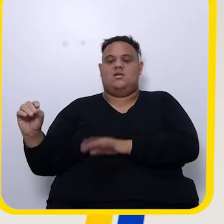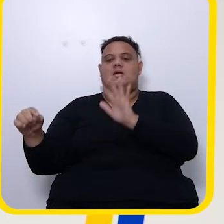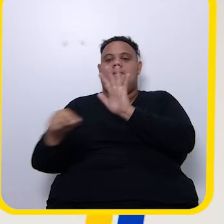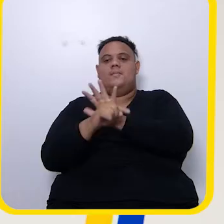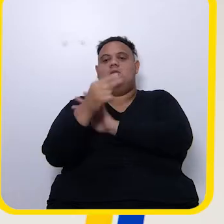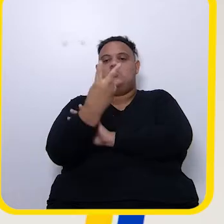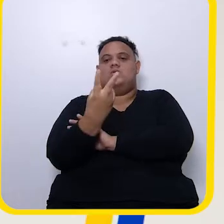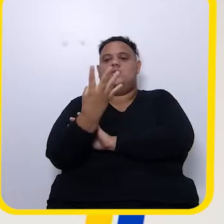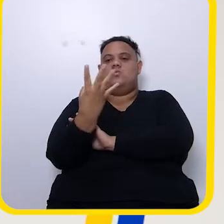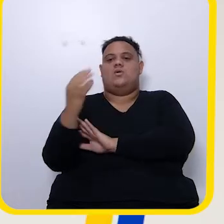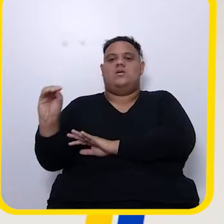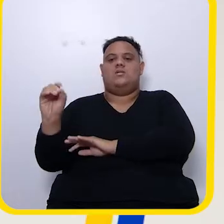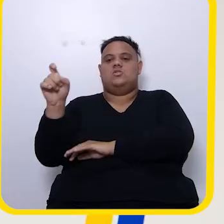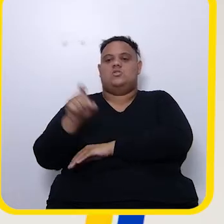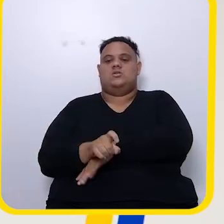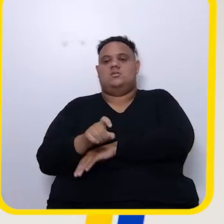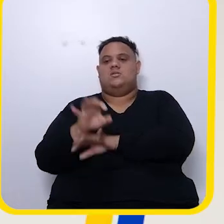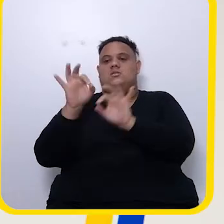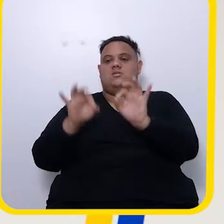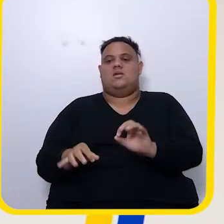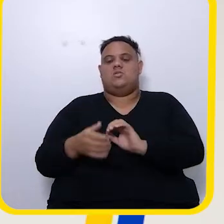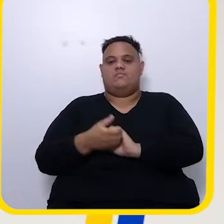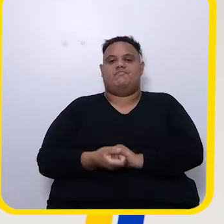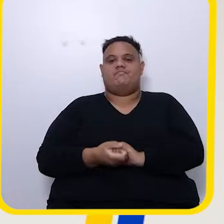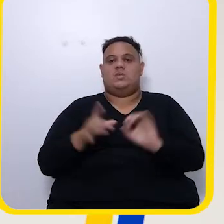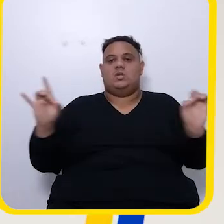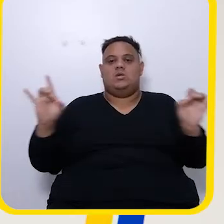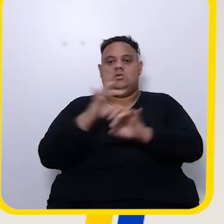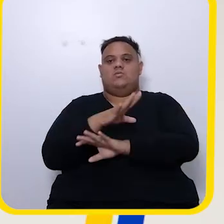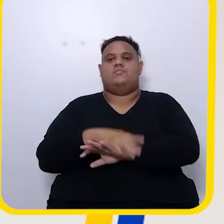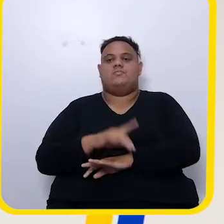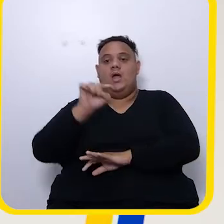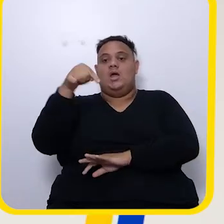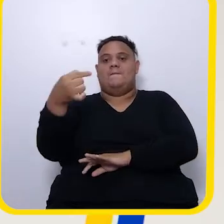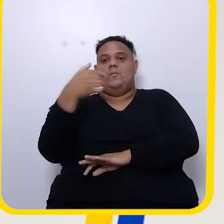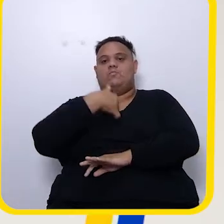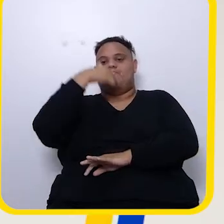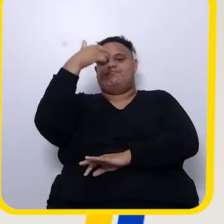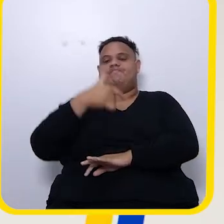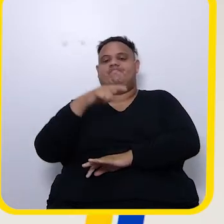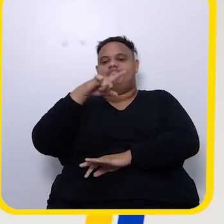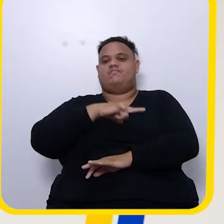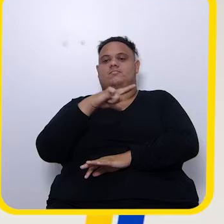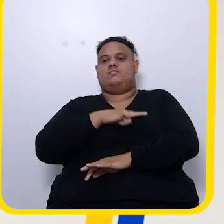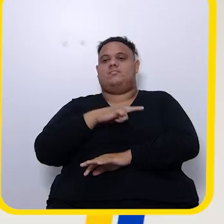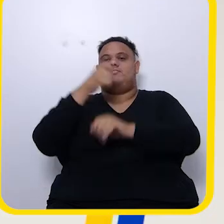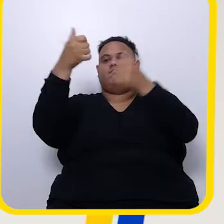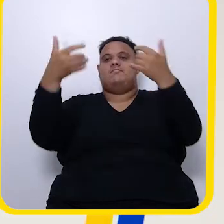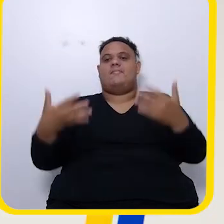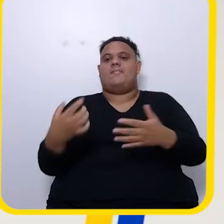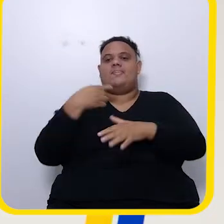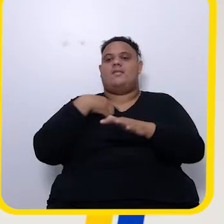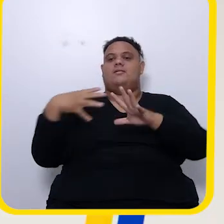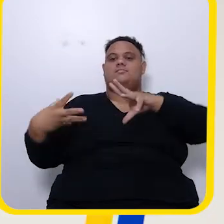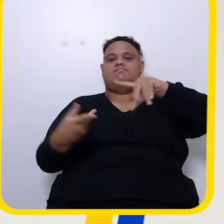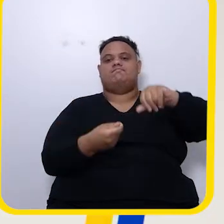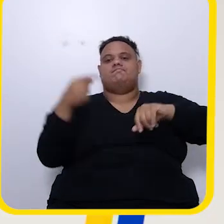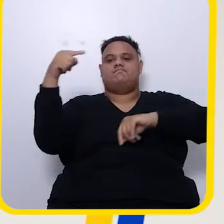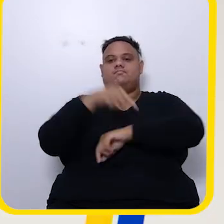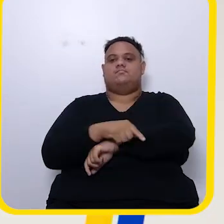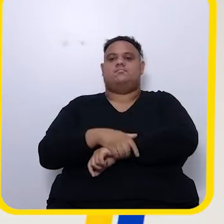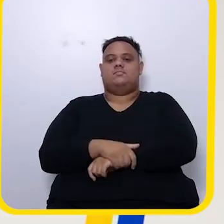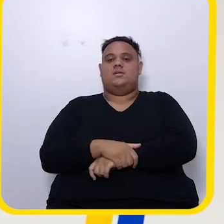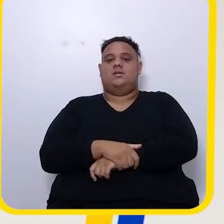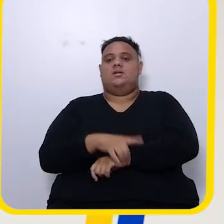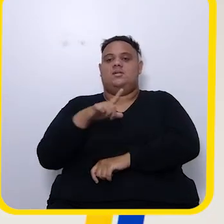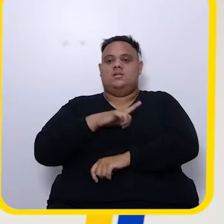menos 240x. Pronto. Depois que eu coloquei todo mundo,